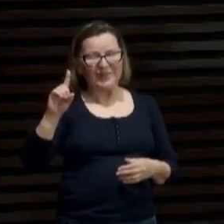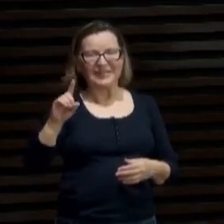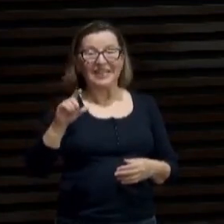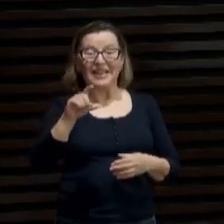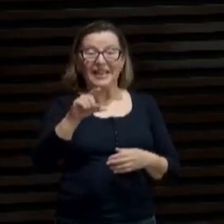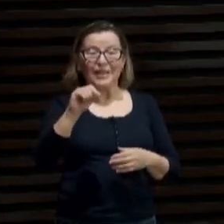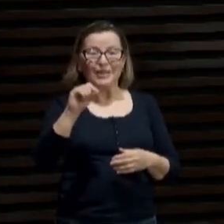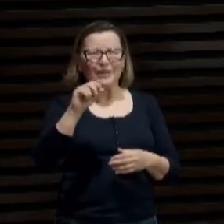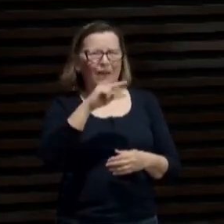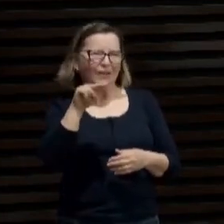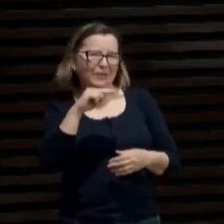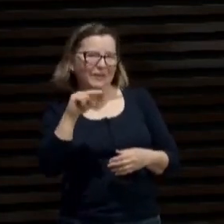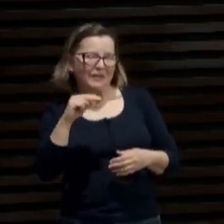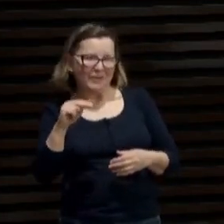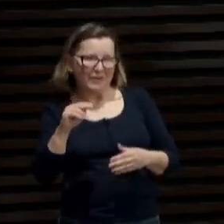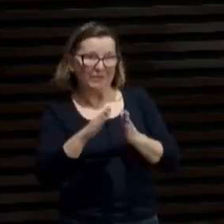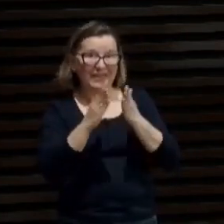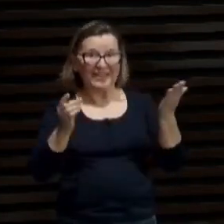é Pai.